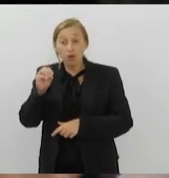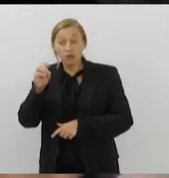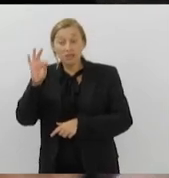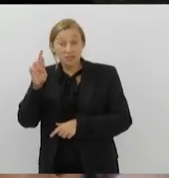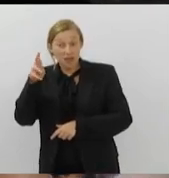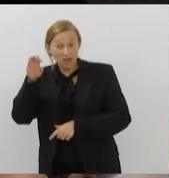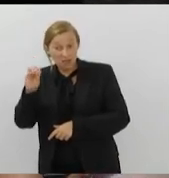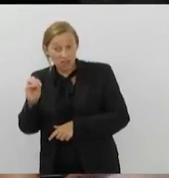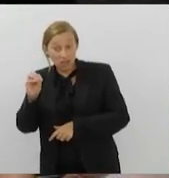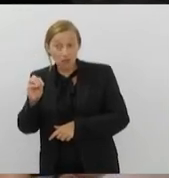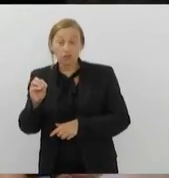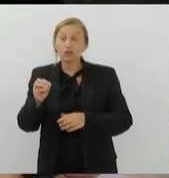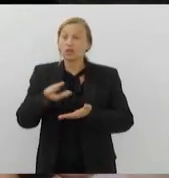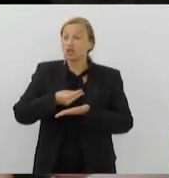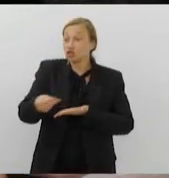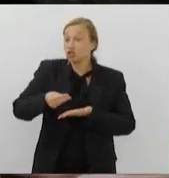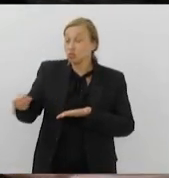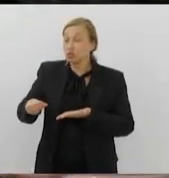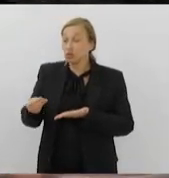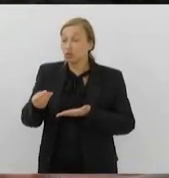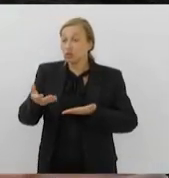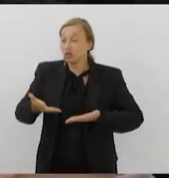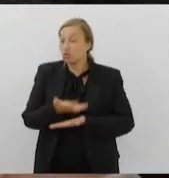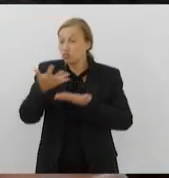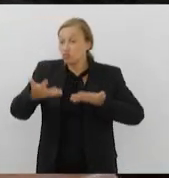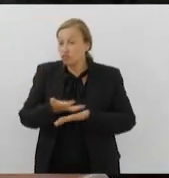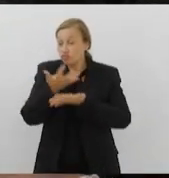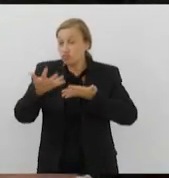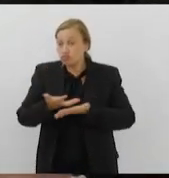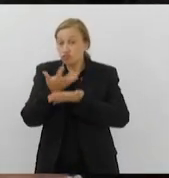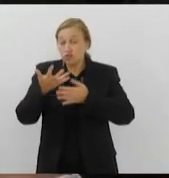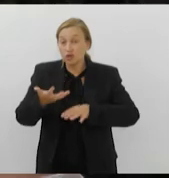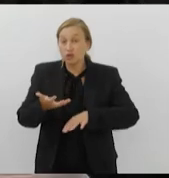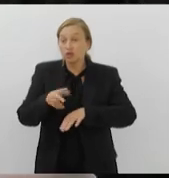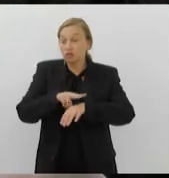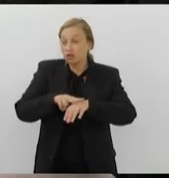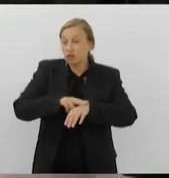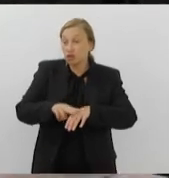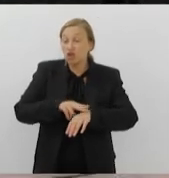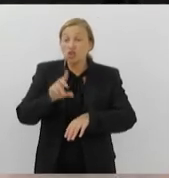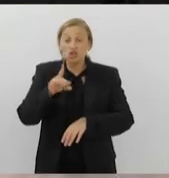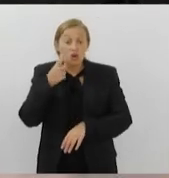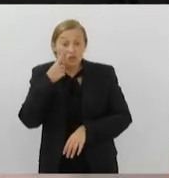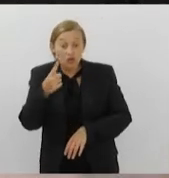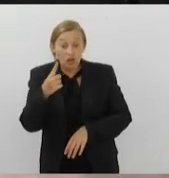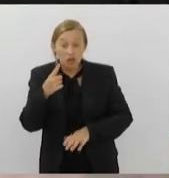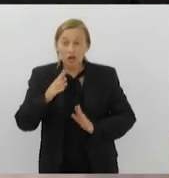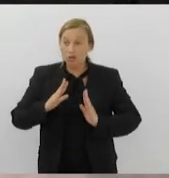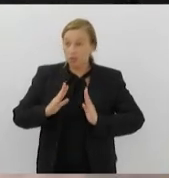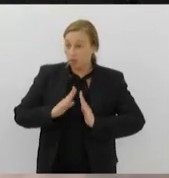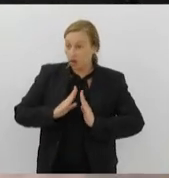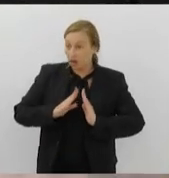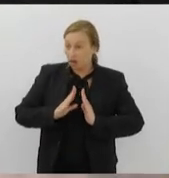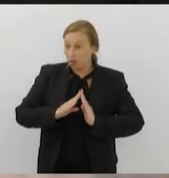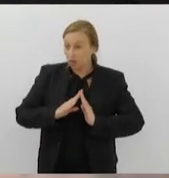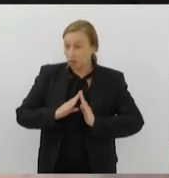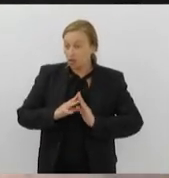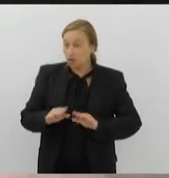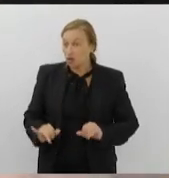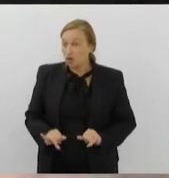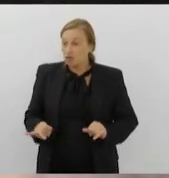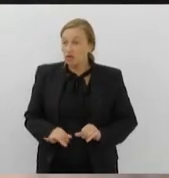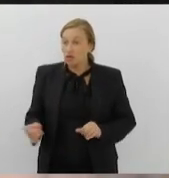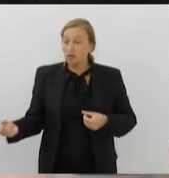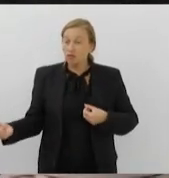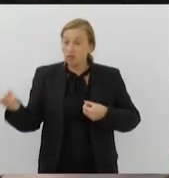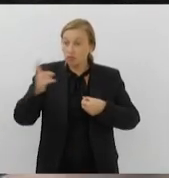distribuição das verduras. Como se gera mais emprego? Só se vê moradores da nossa região vindo para a capital, lotando